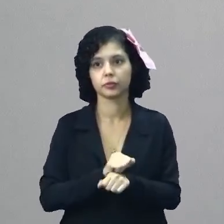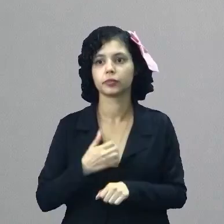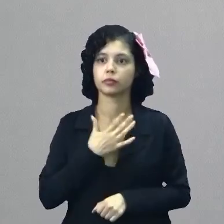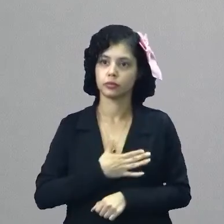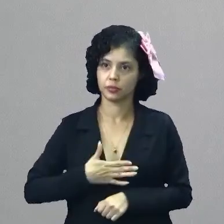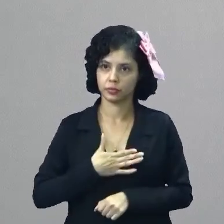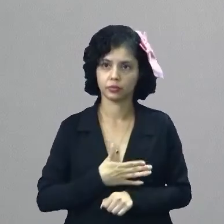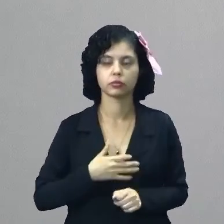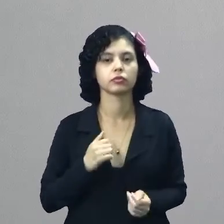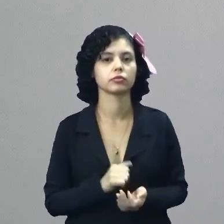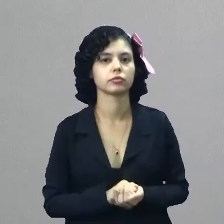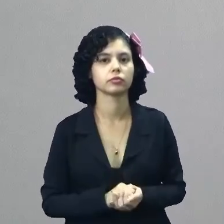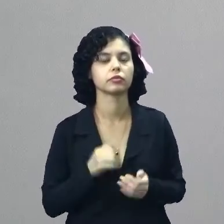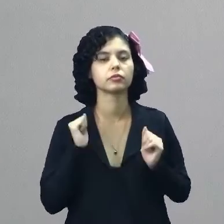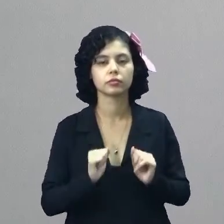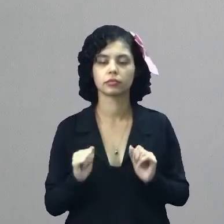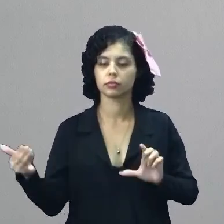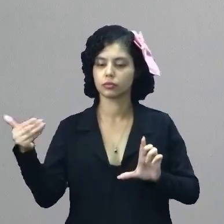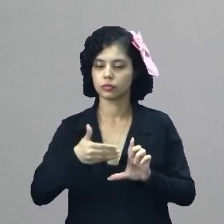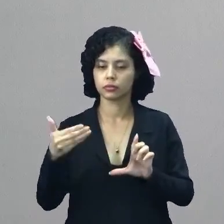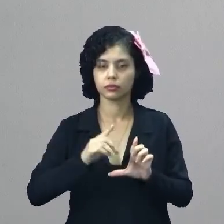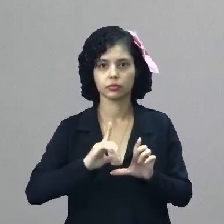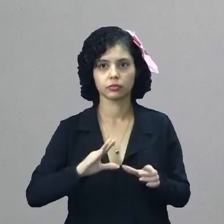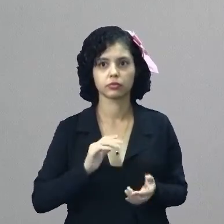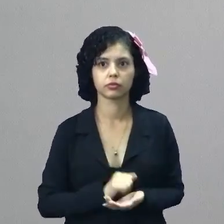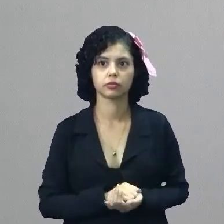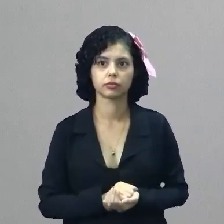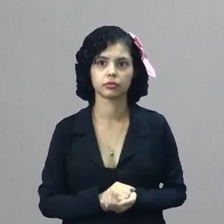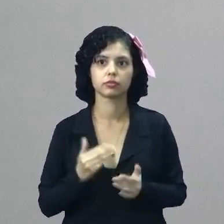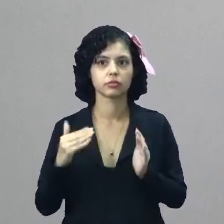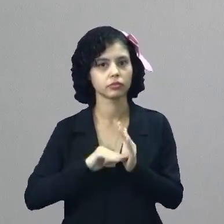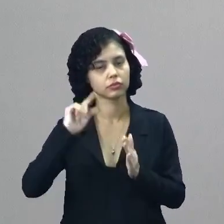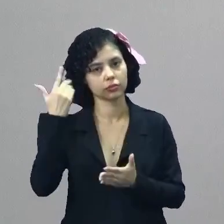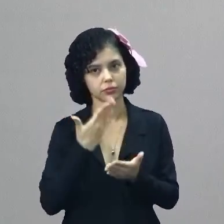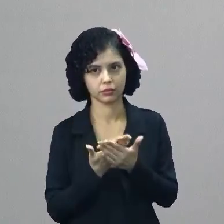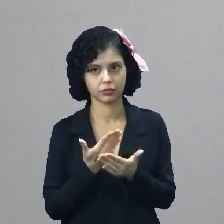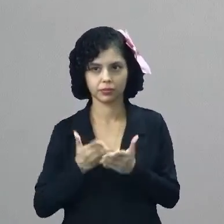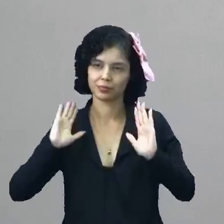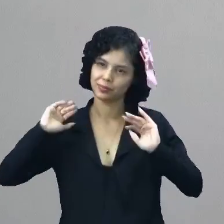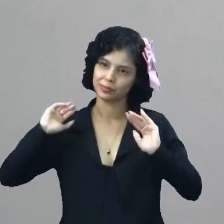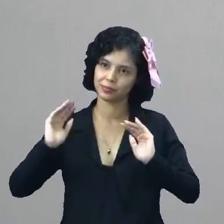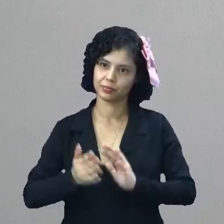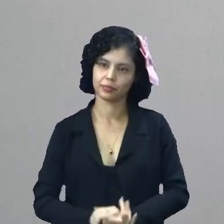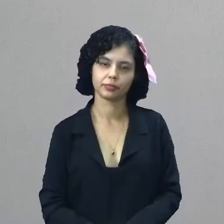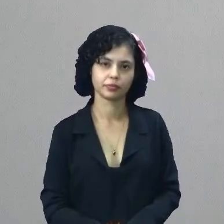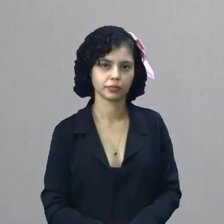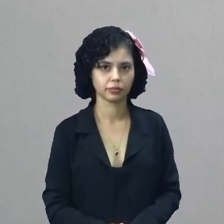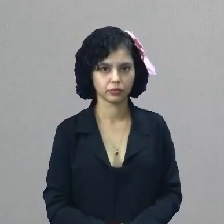vocês tenham compreendido. Vocês podem acessá-la mais vezes na plataforma Eduque. Até a próxima aula!